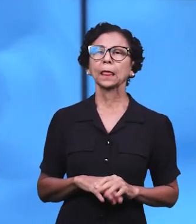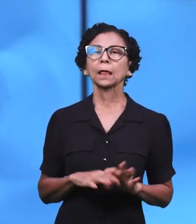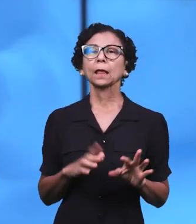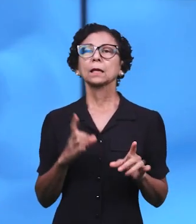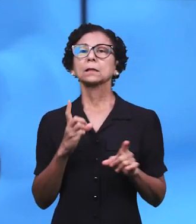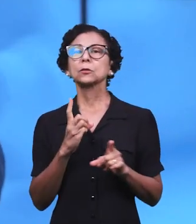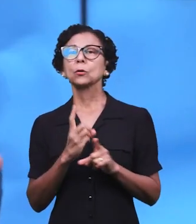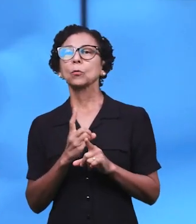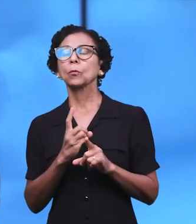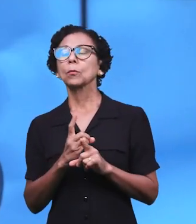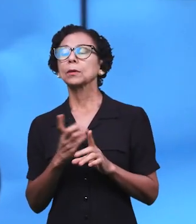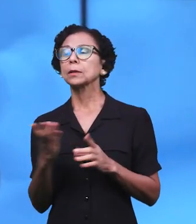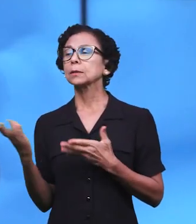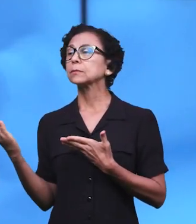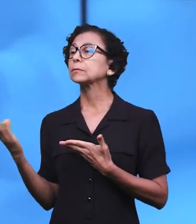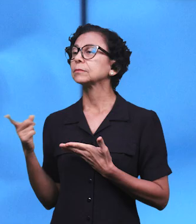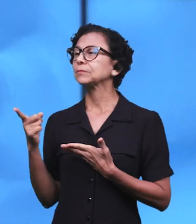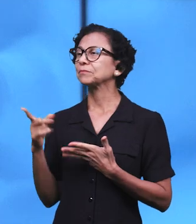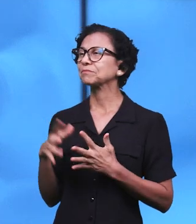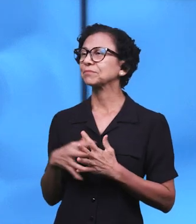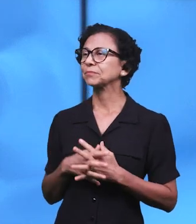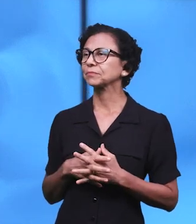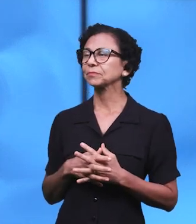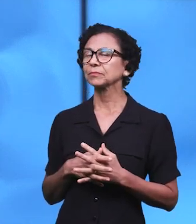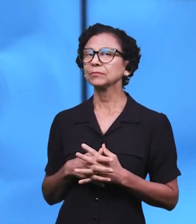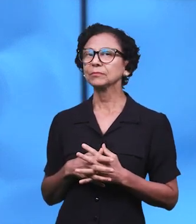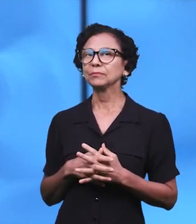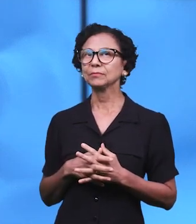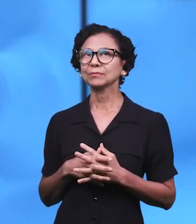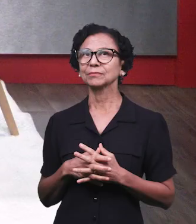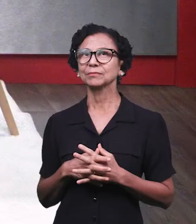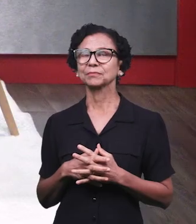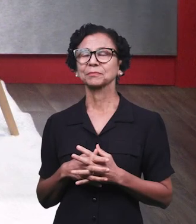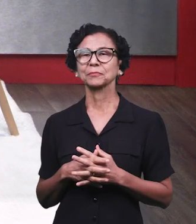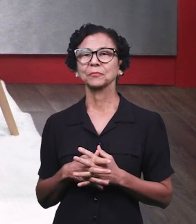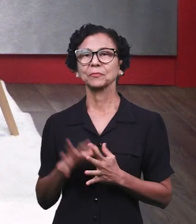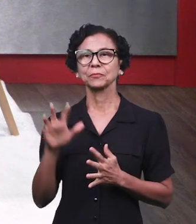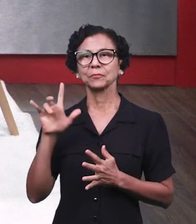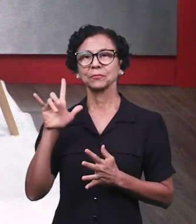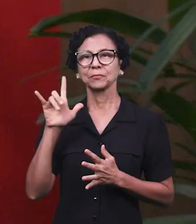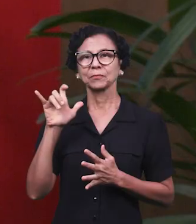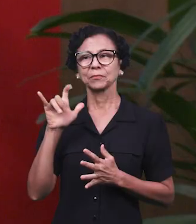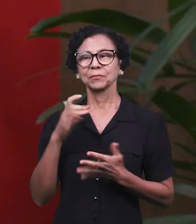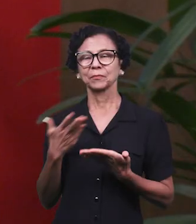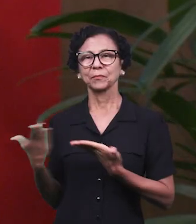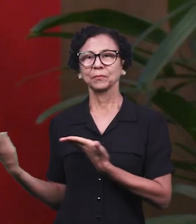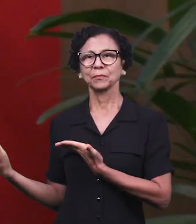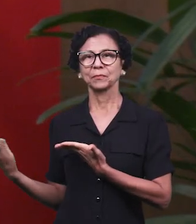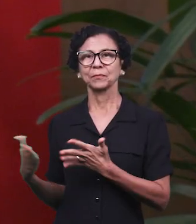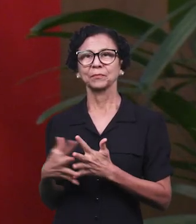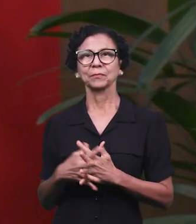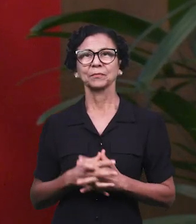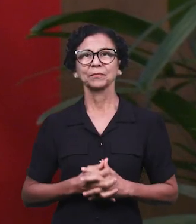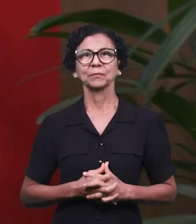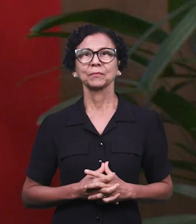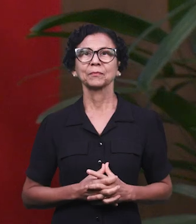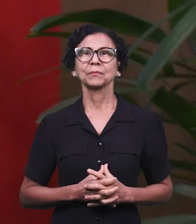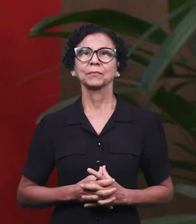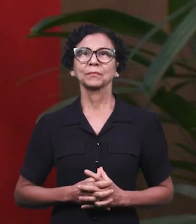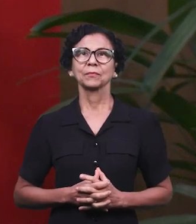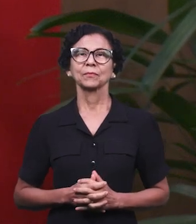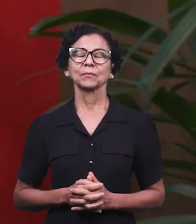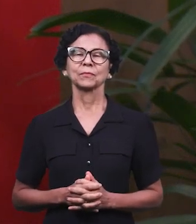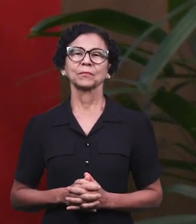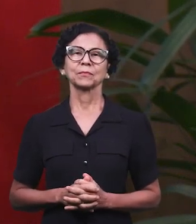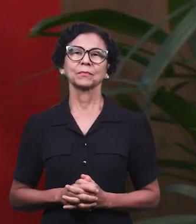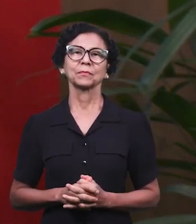finalizar, onde a gente te encontra, quais são suas redes sociais? Bom, a minha rede social no Instagram é